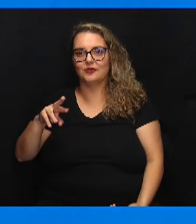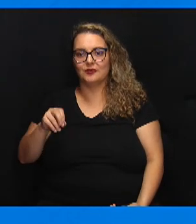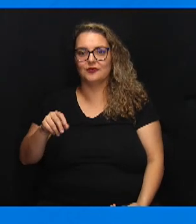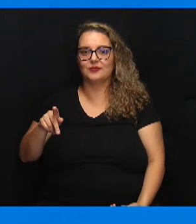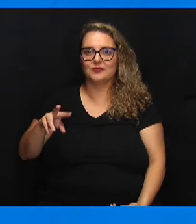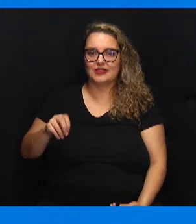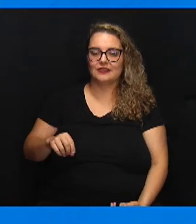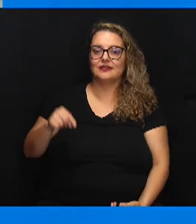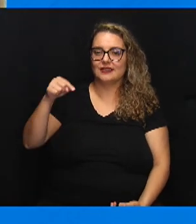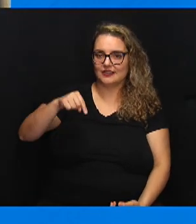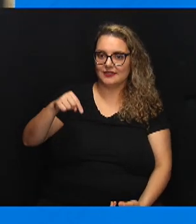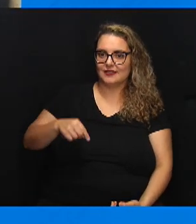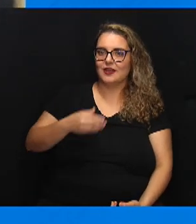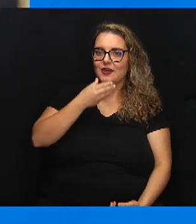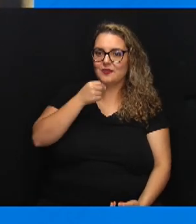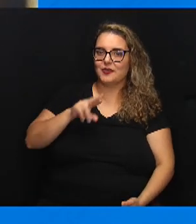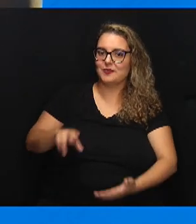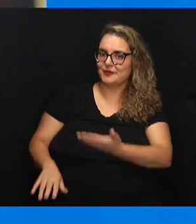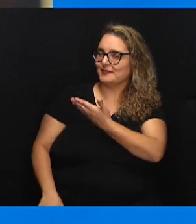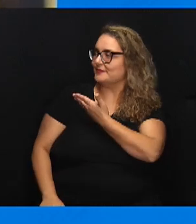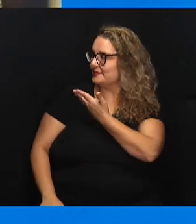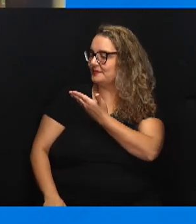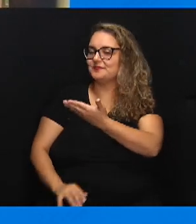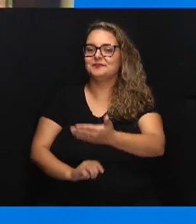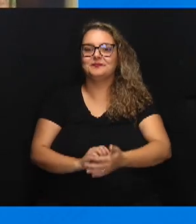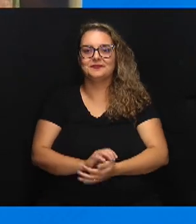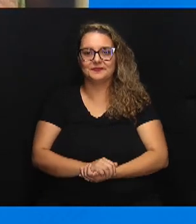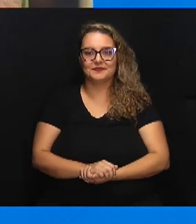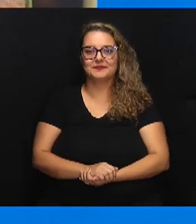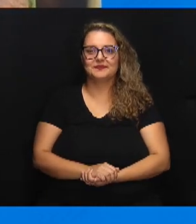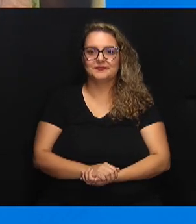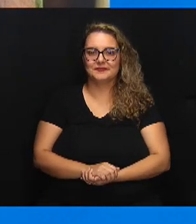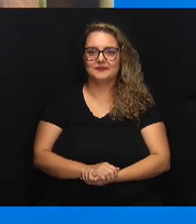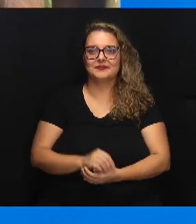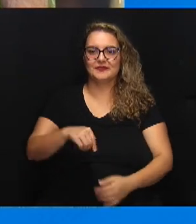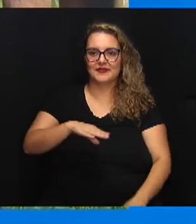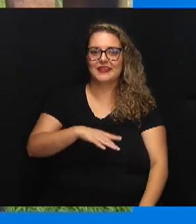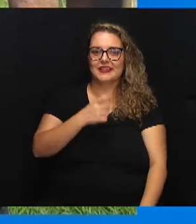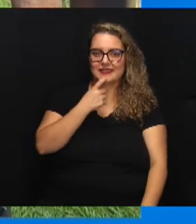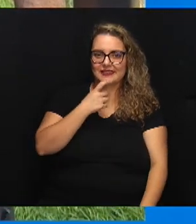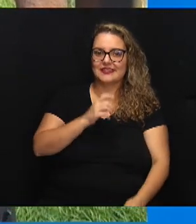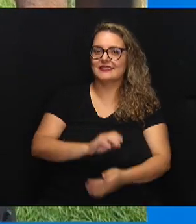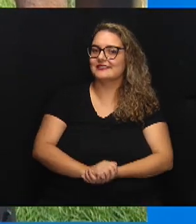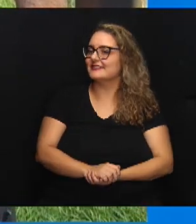aqui. Já Esse é é meu aqui. irmão. Ah, esse é seu irmão. É aqui em Campinas mesmo. Tá.